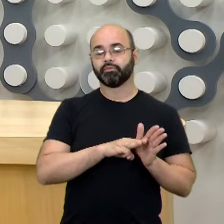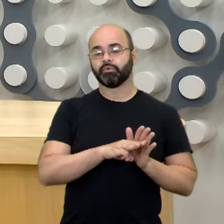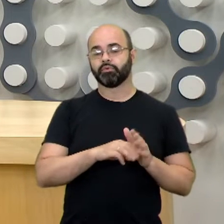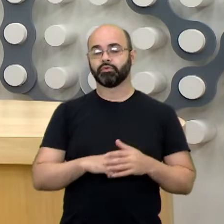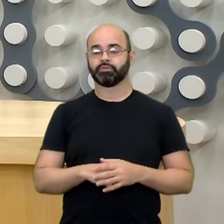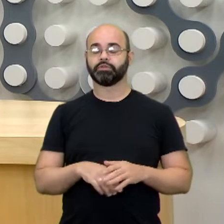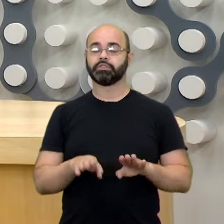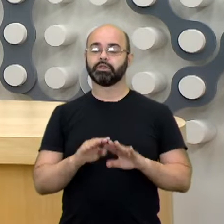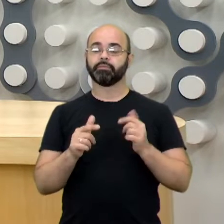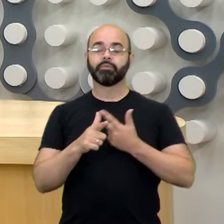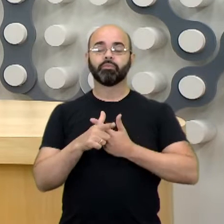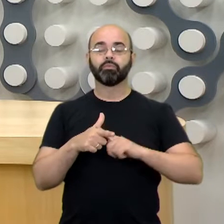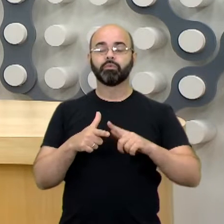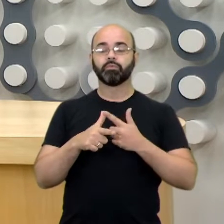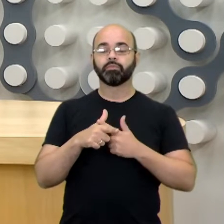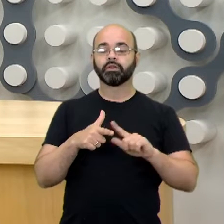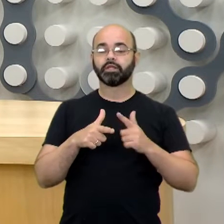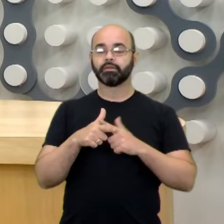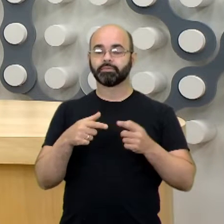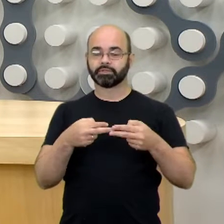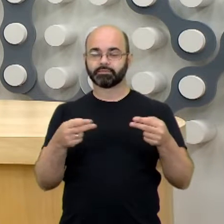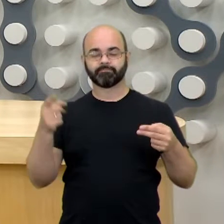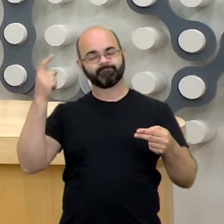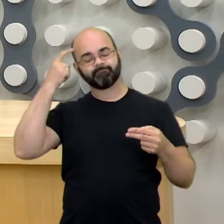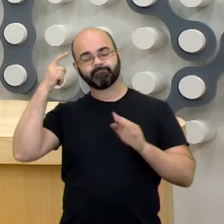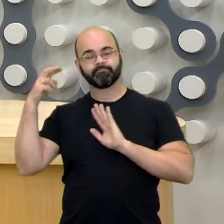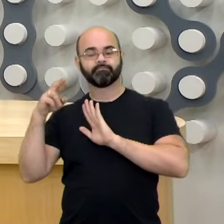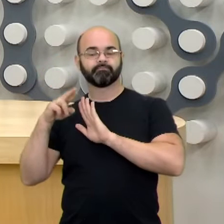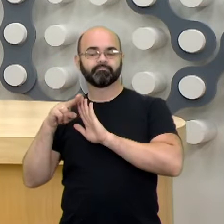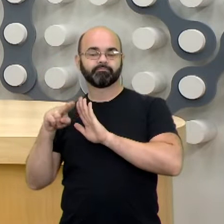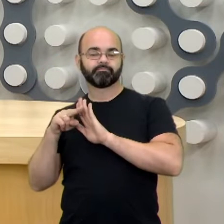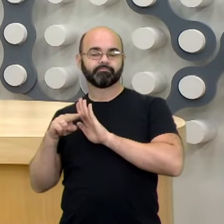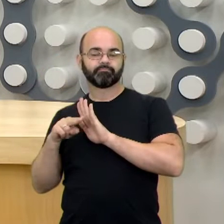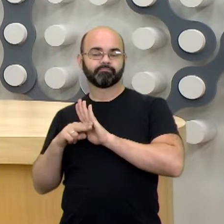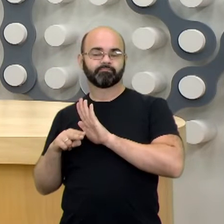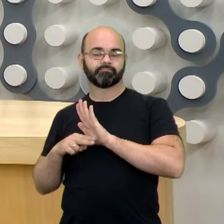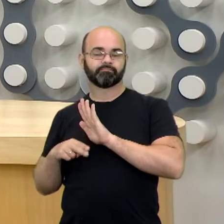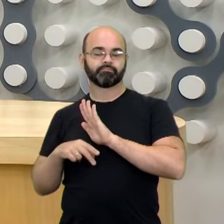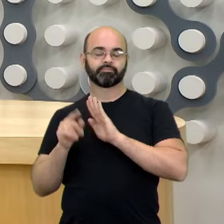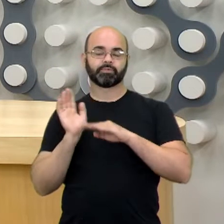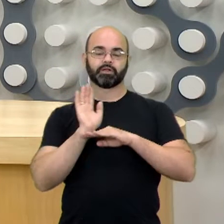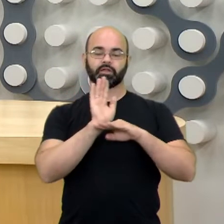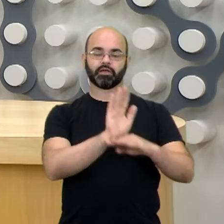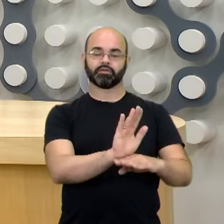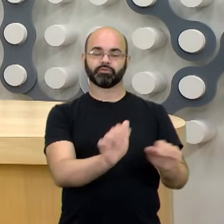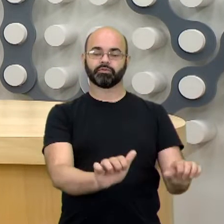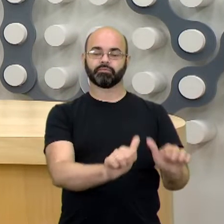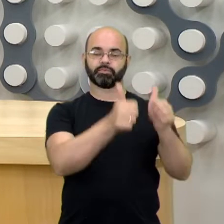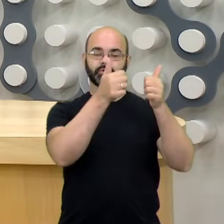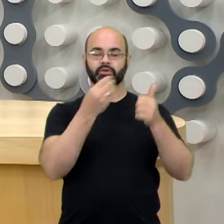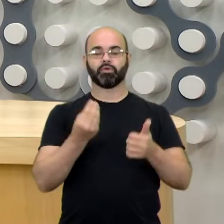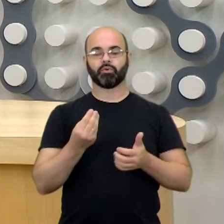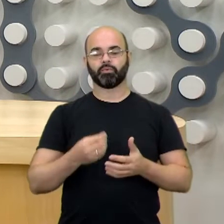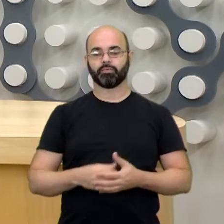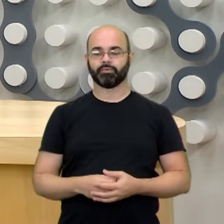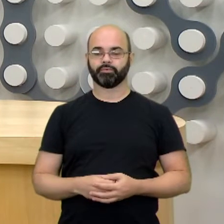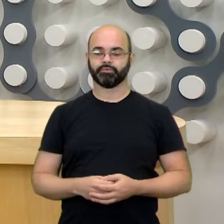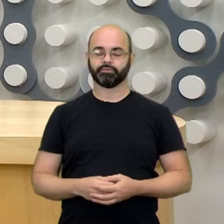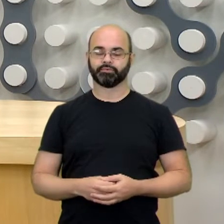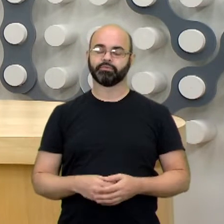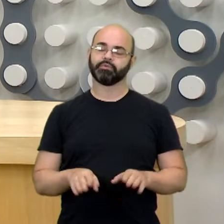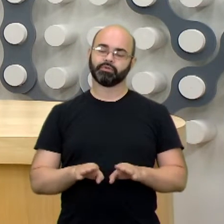solução de problemas demográficos em todos os seus níveis de ação. E aí, finalmente, incentivar o treinamento